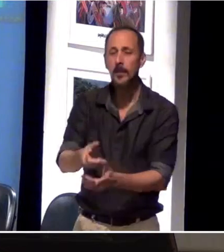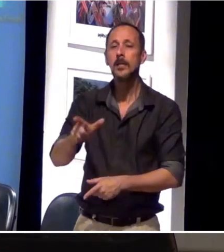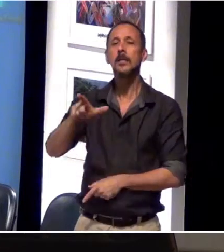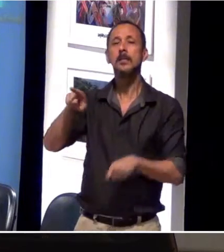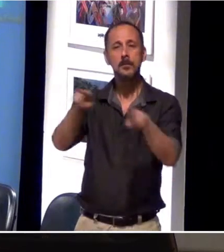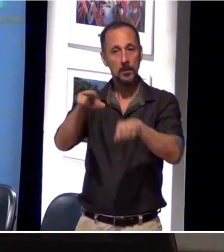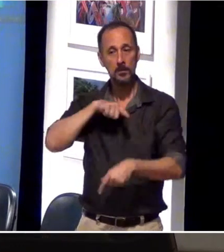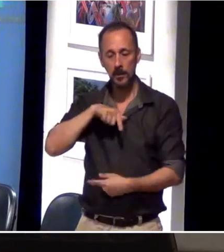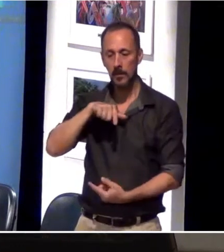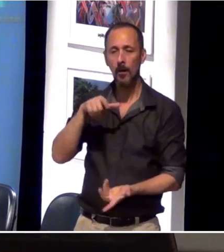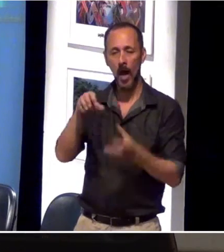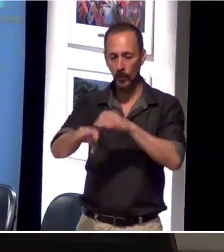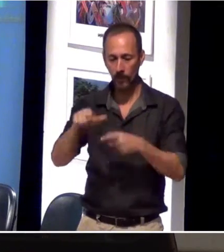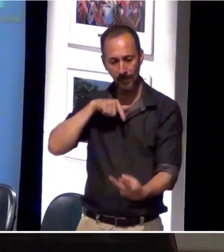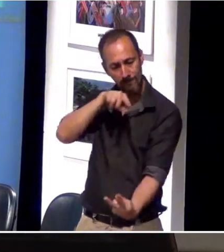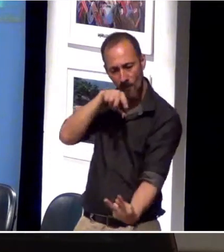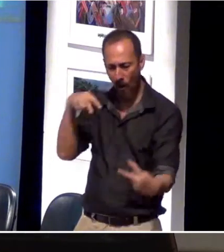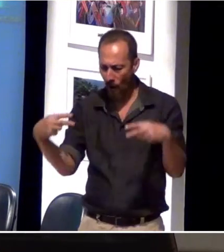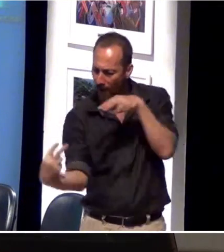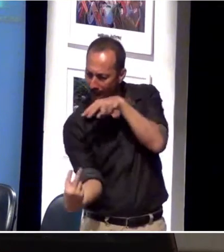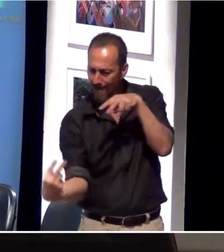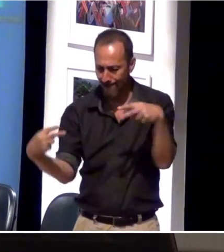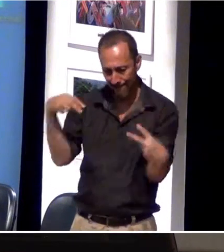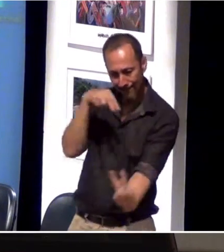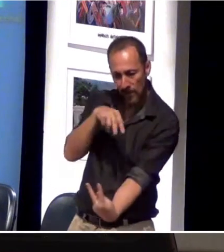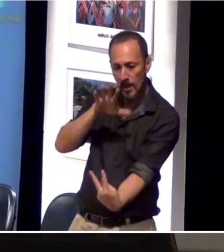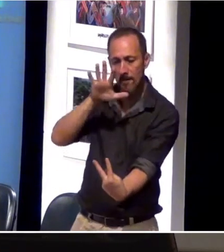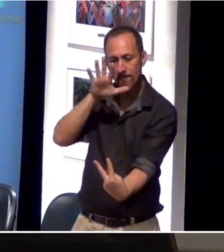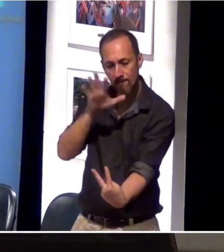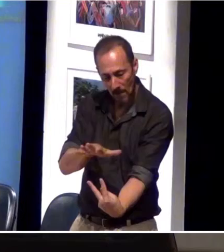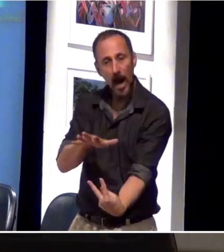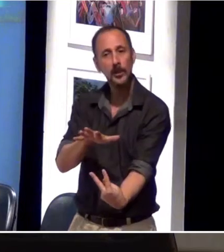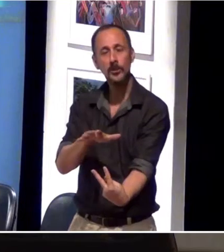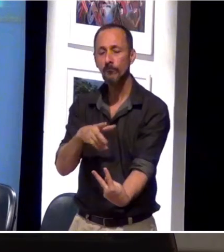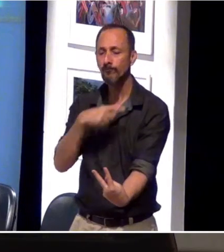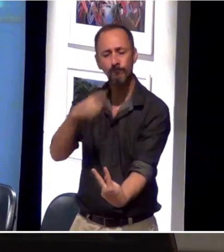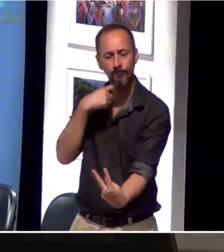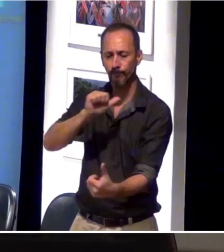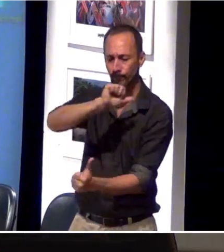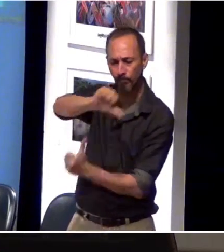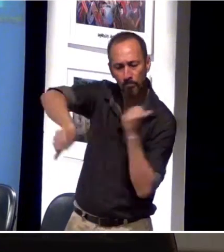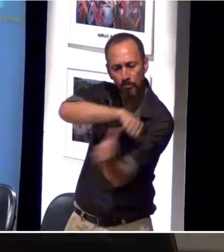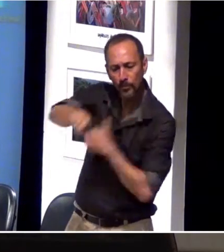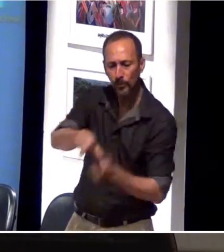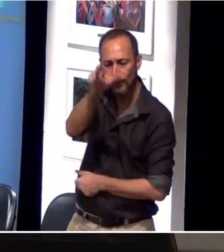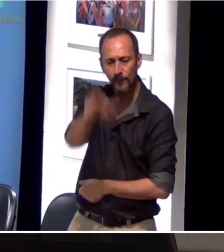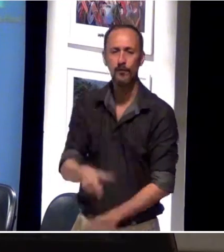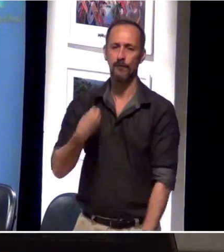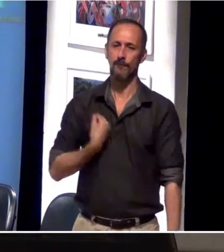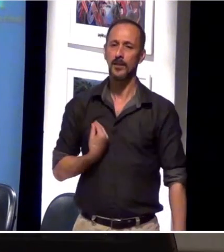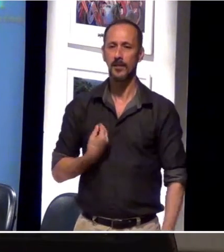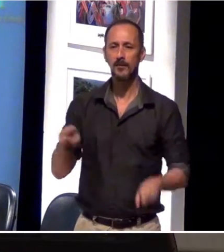educação está sempre presente, mas não consegue transformar efetivamente a realidade